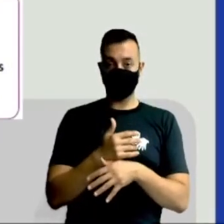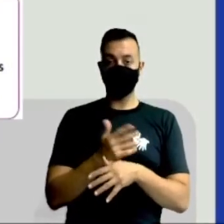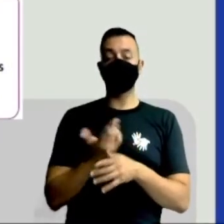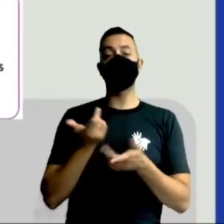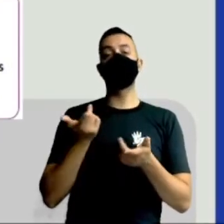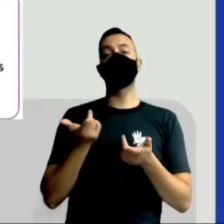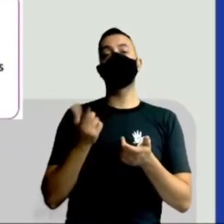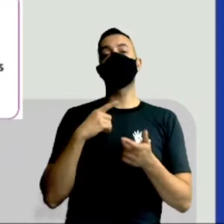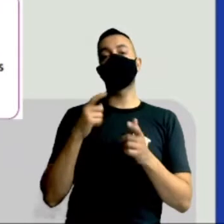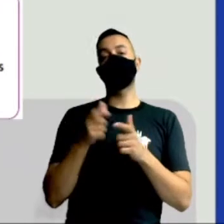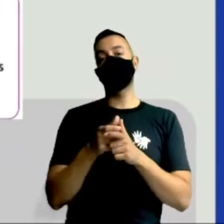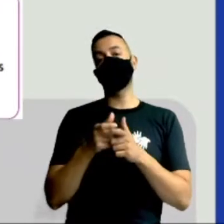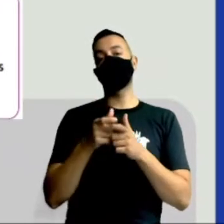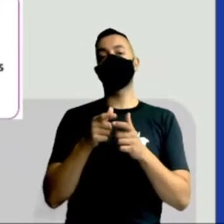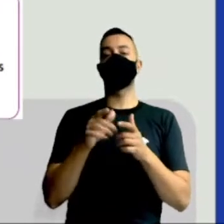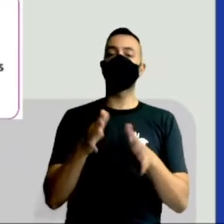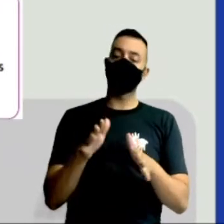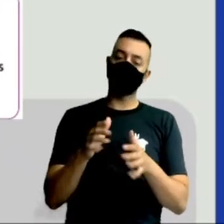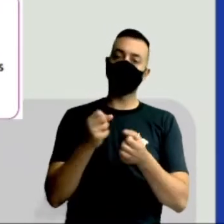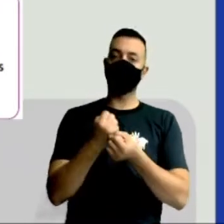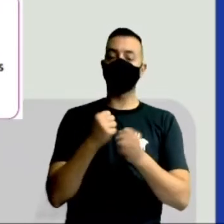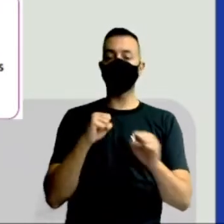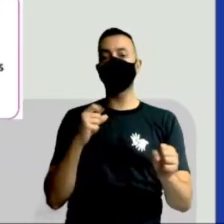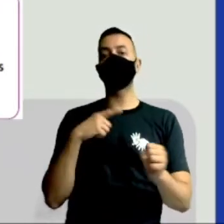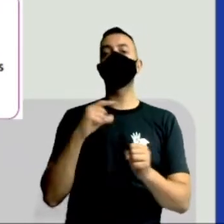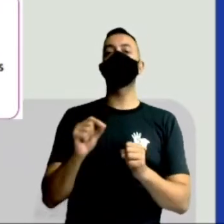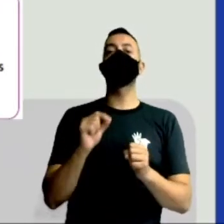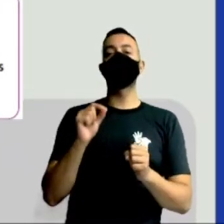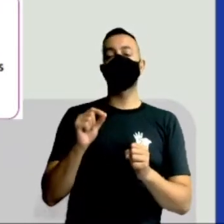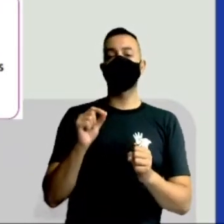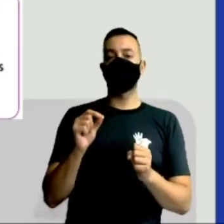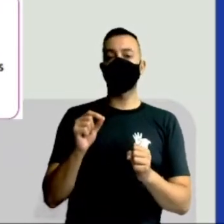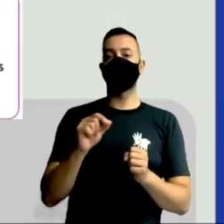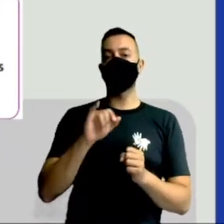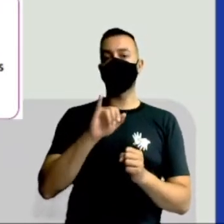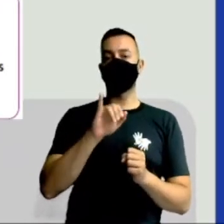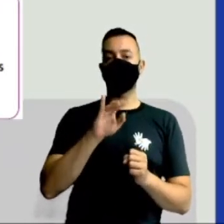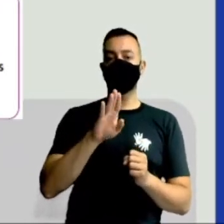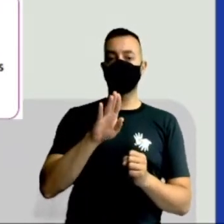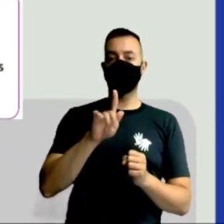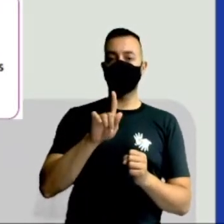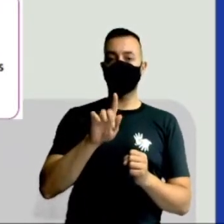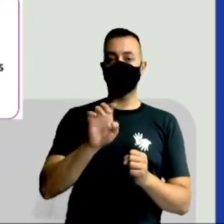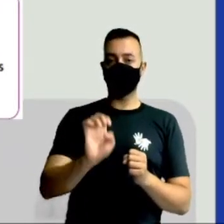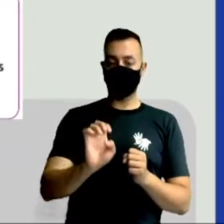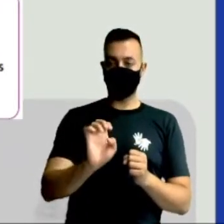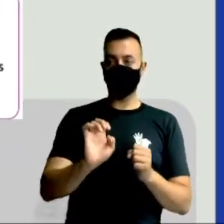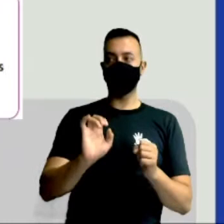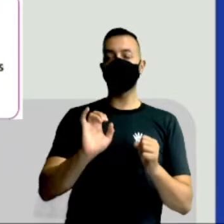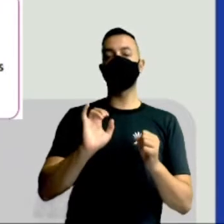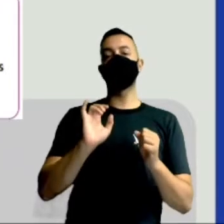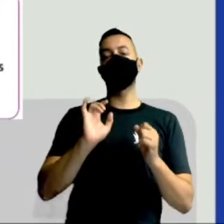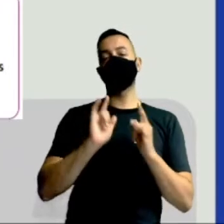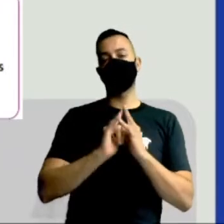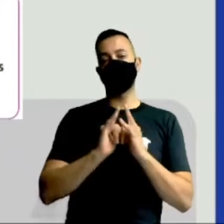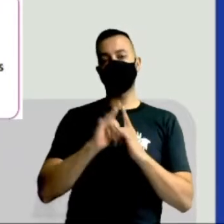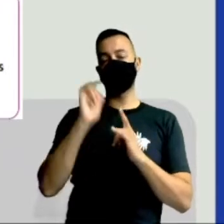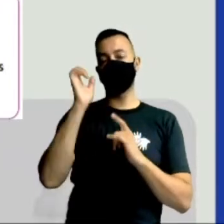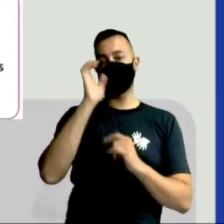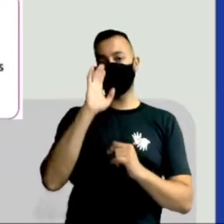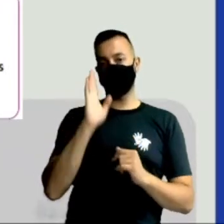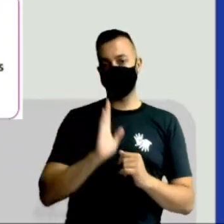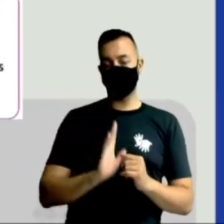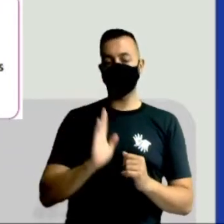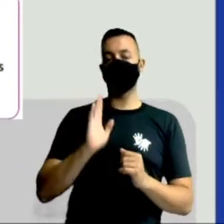portes de cidades, pequenas, médias e grandes, o que é que a gente traz? De acordo com o IBGE, o Instituto Brasileiro de